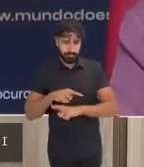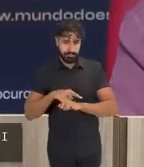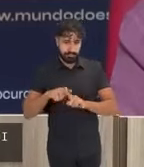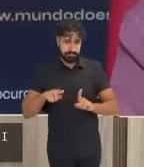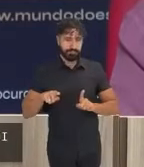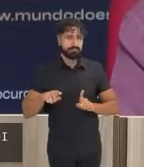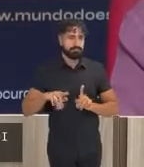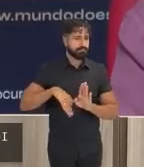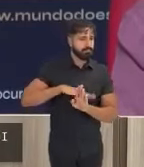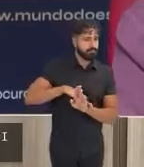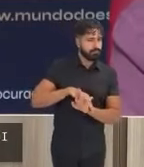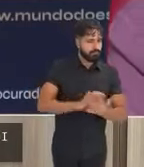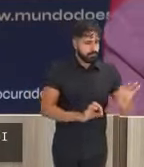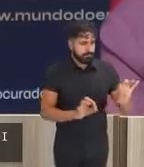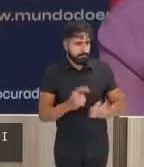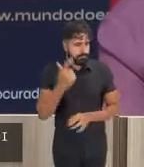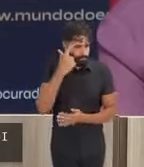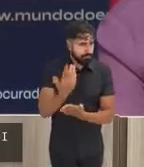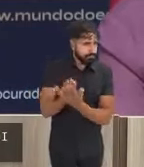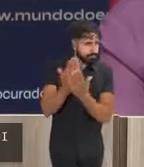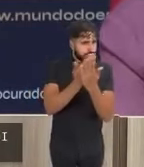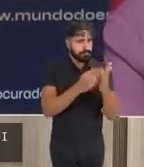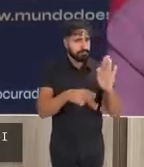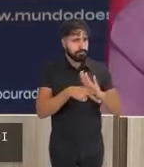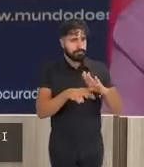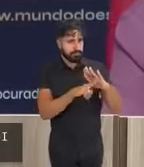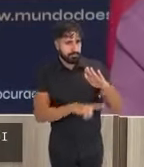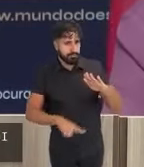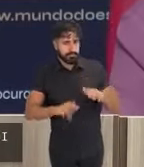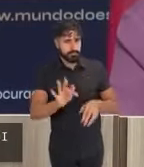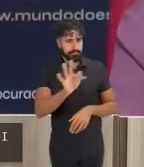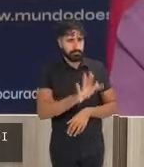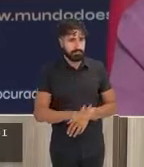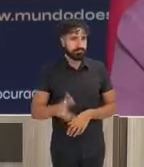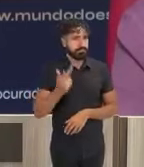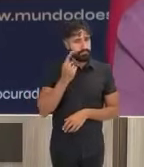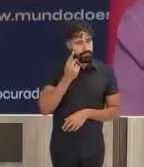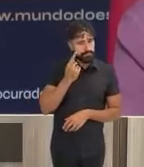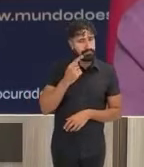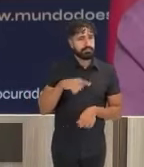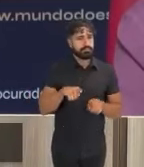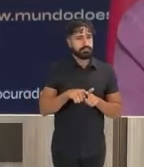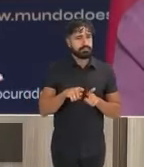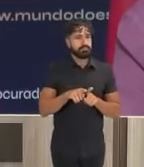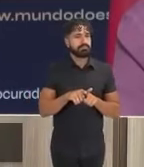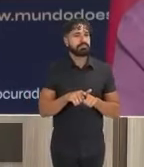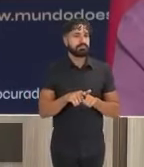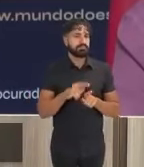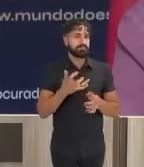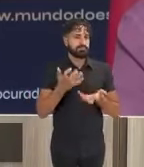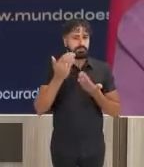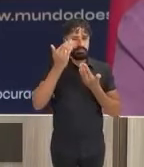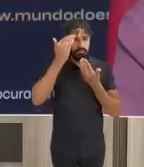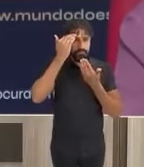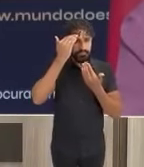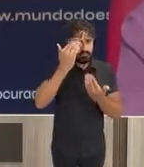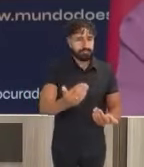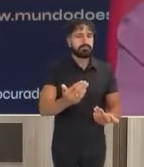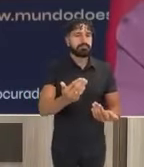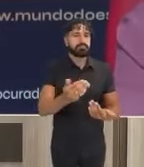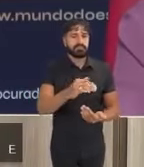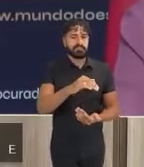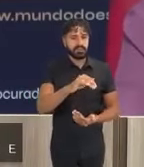organizado e pensado igualmente pela Universidade Federal do Ceará e a Universidade de Fortaleza. Então, eu agradeço o Dr.